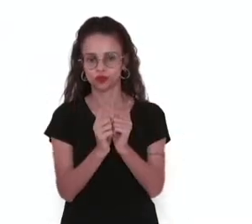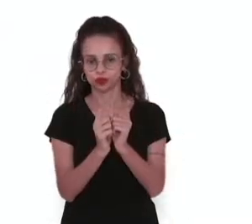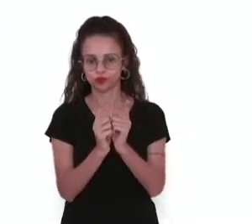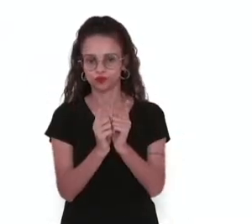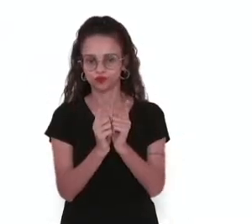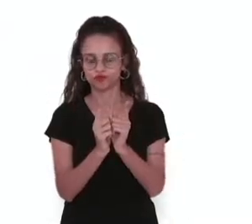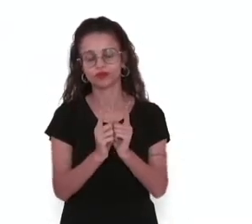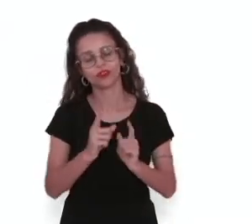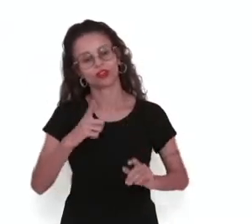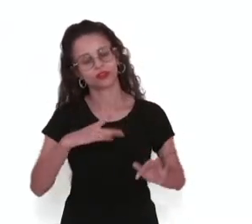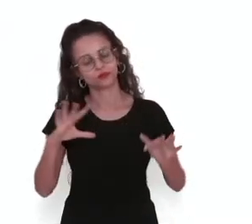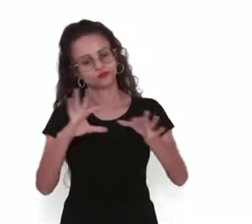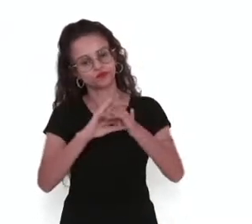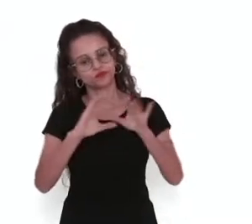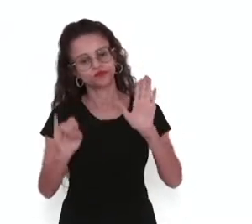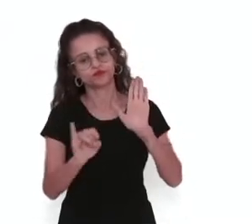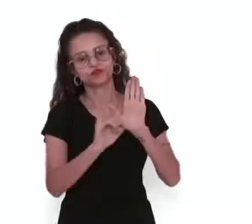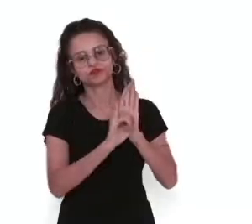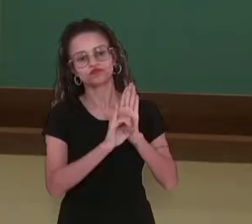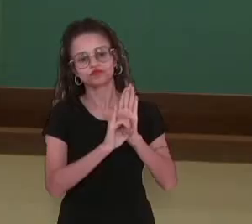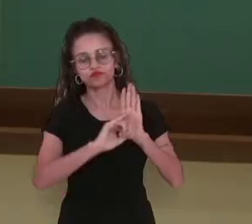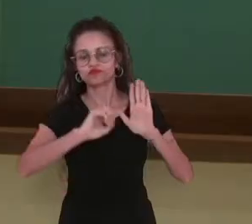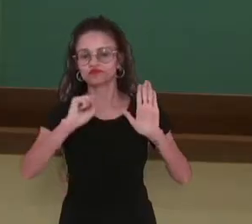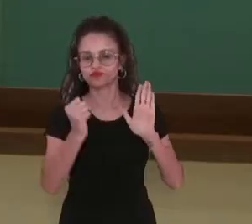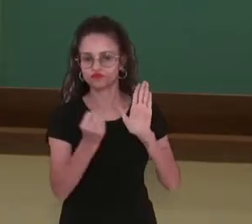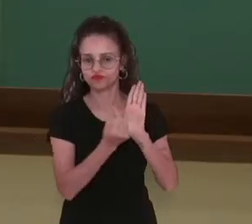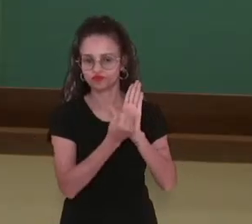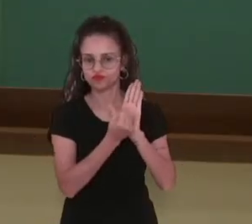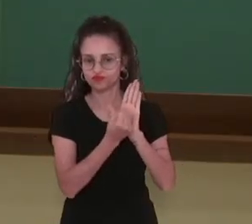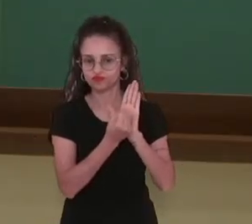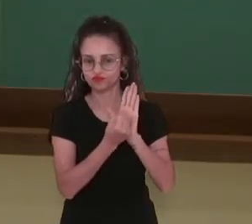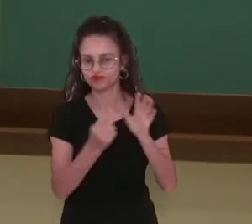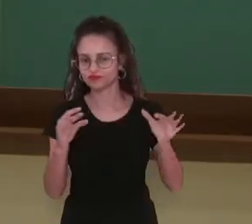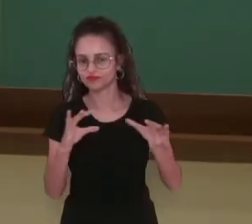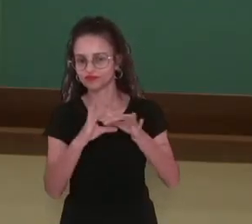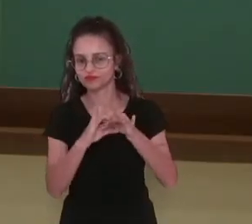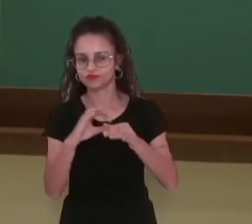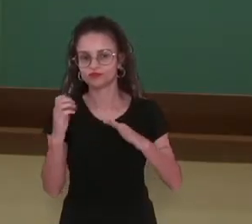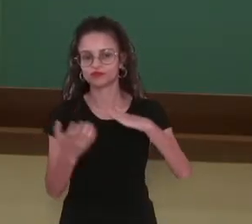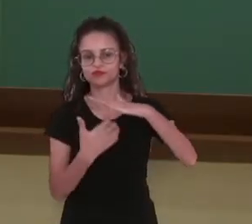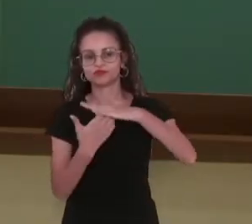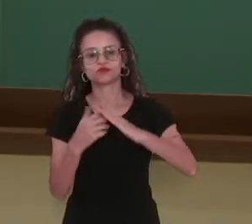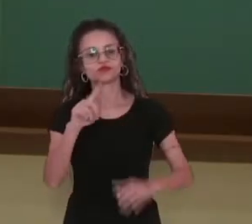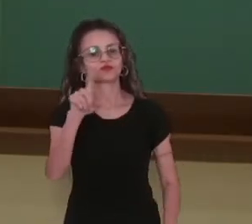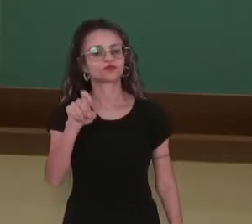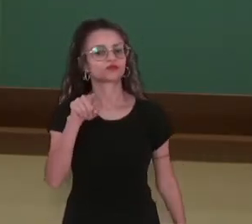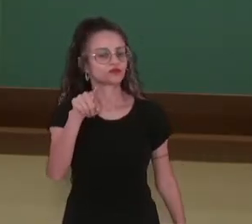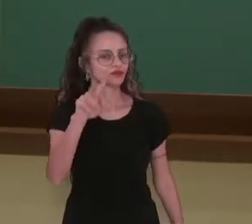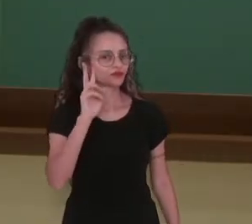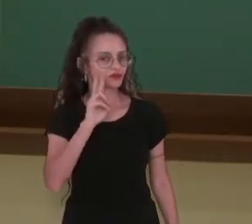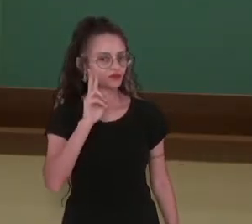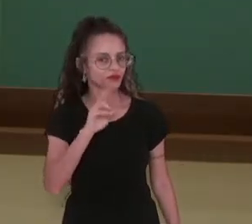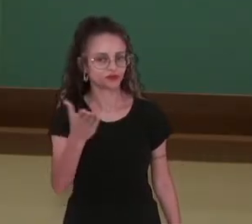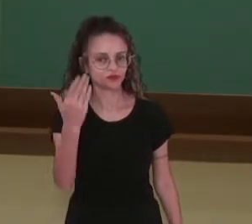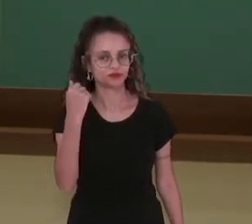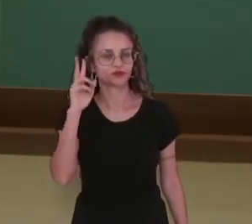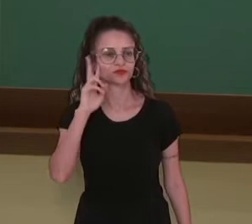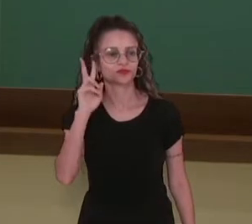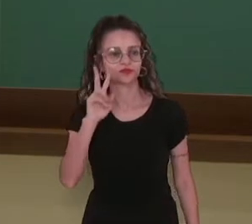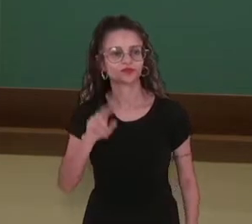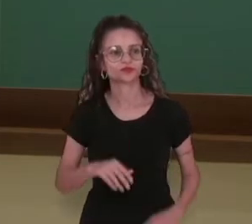uma identidade a uma marca e identifica uma empresa. Será que você lembra de alguns? Vamos